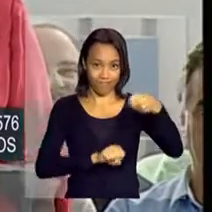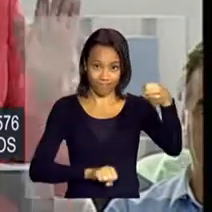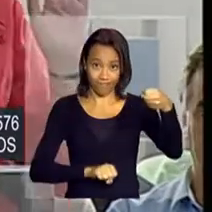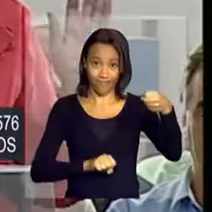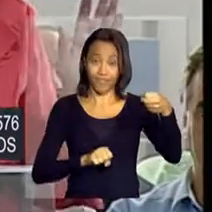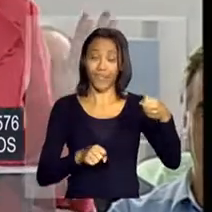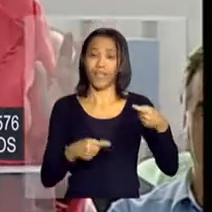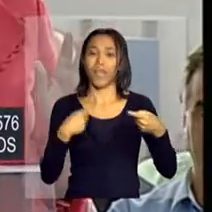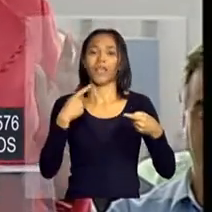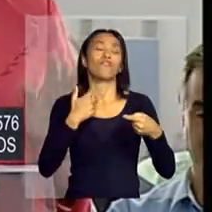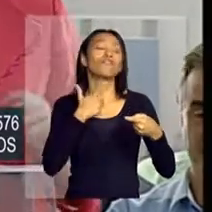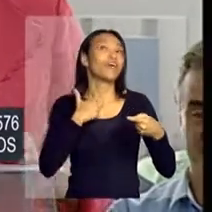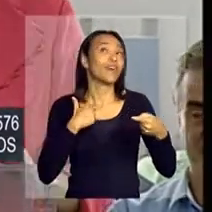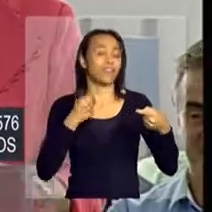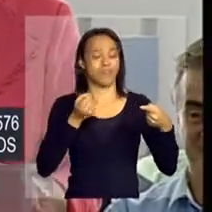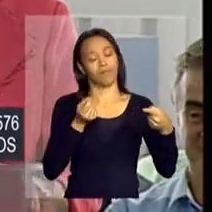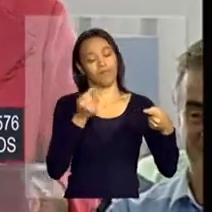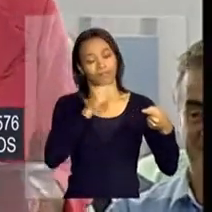É, desejos.